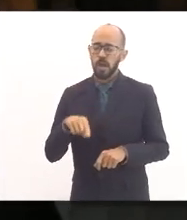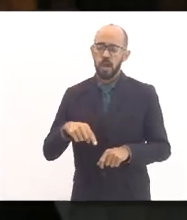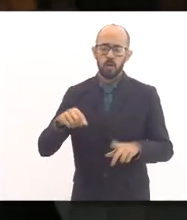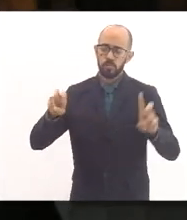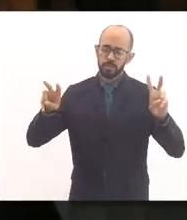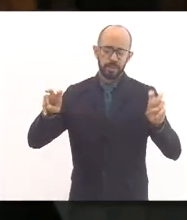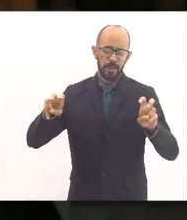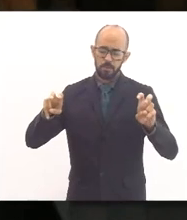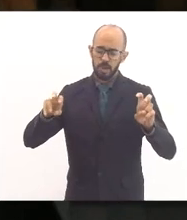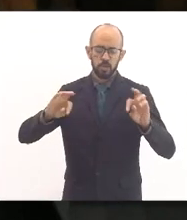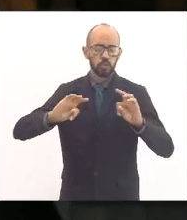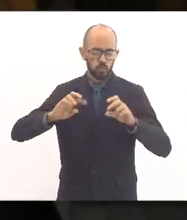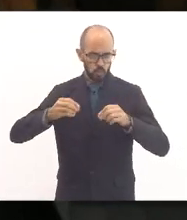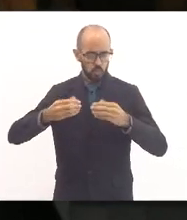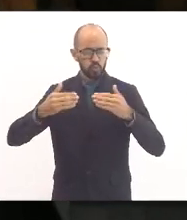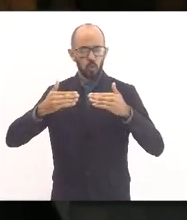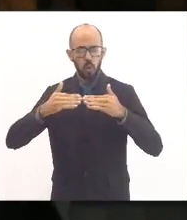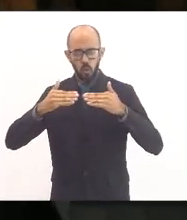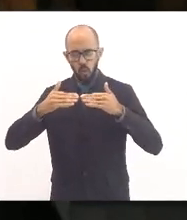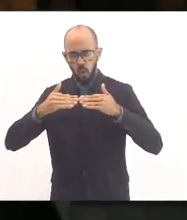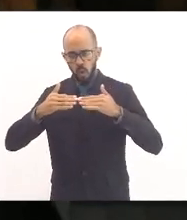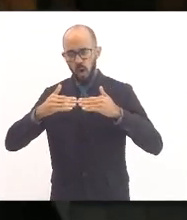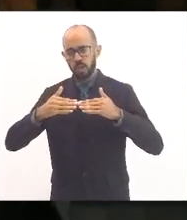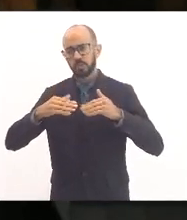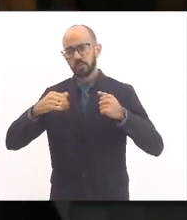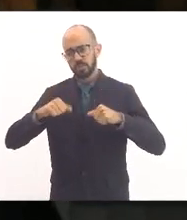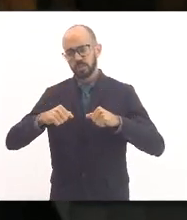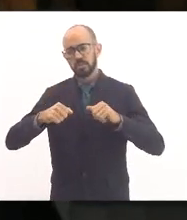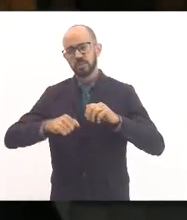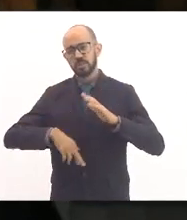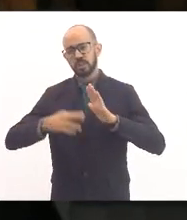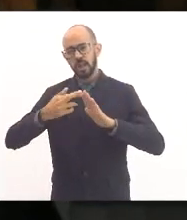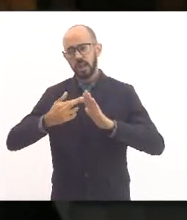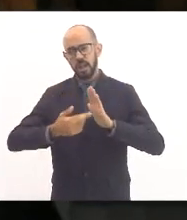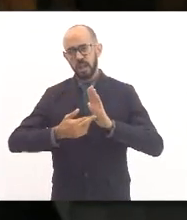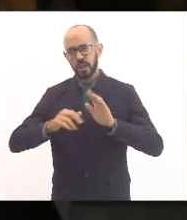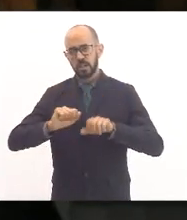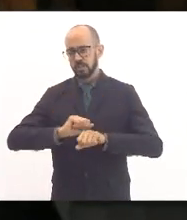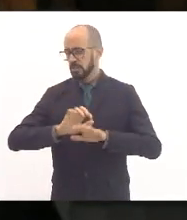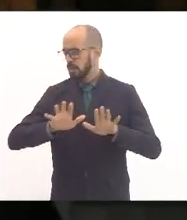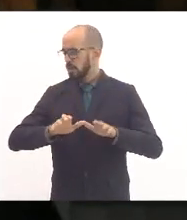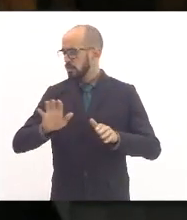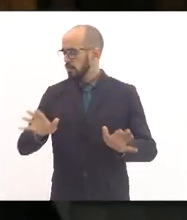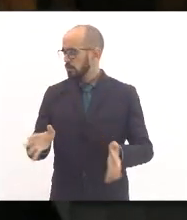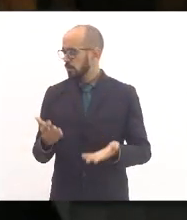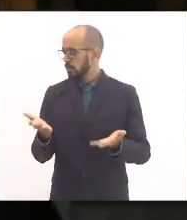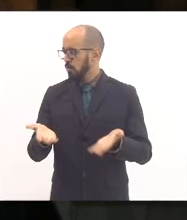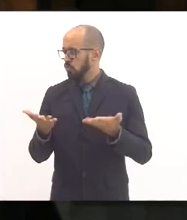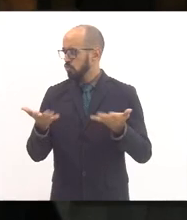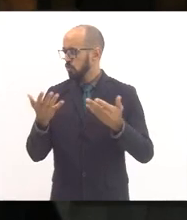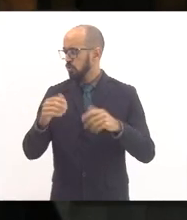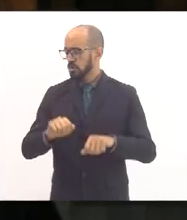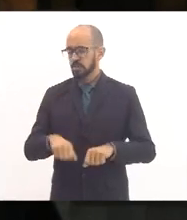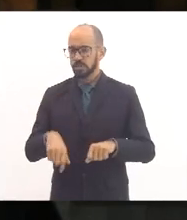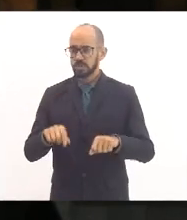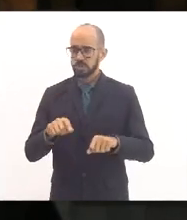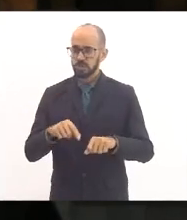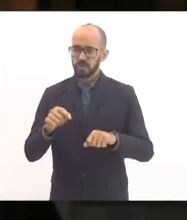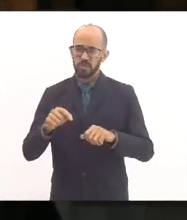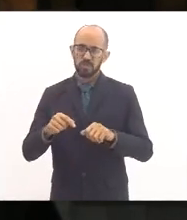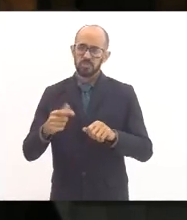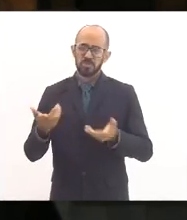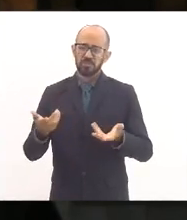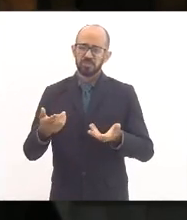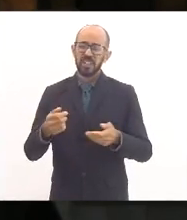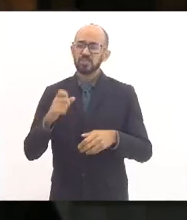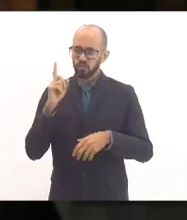de que há critérios objetivos e as promoções estão sujeitas a subjetividade